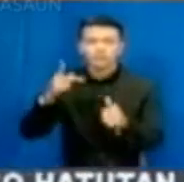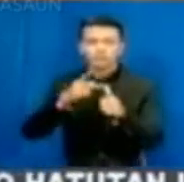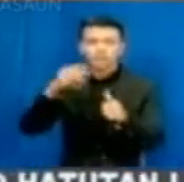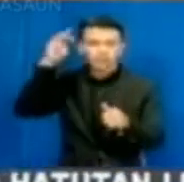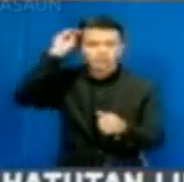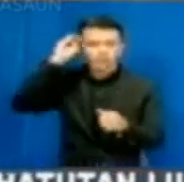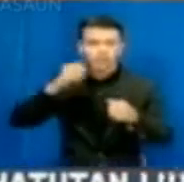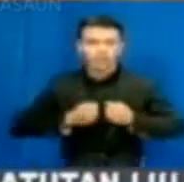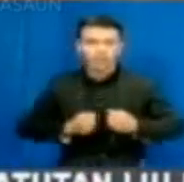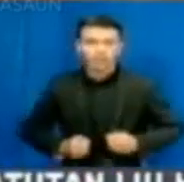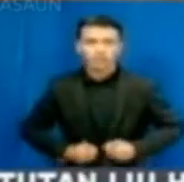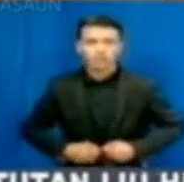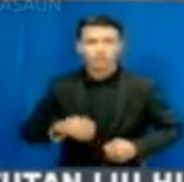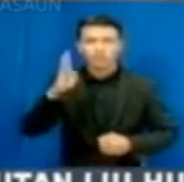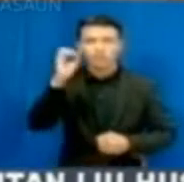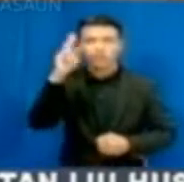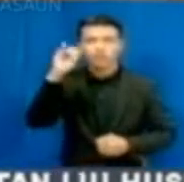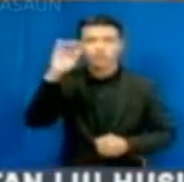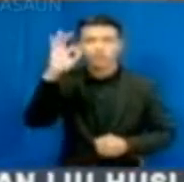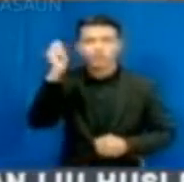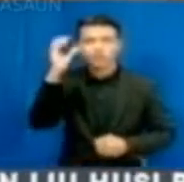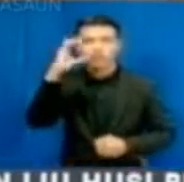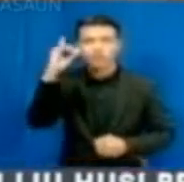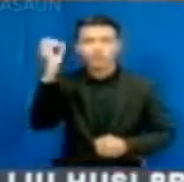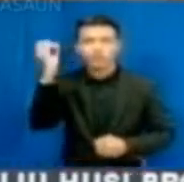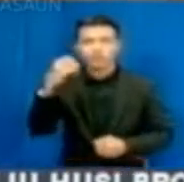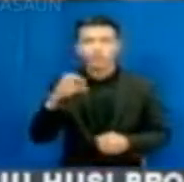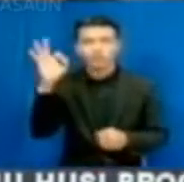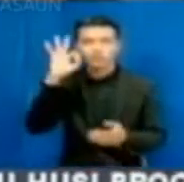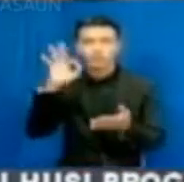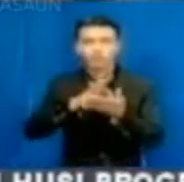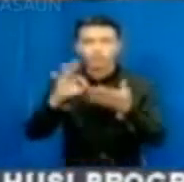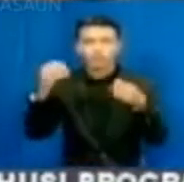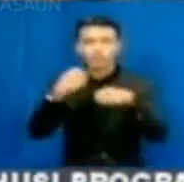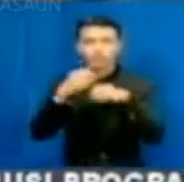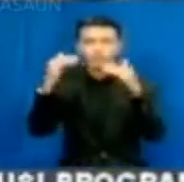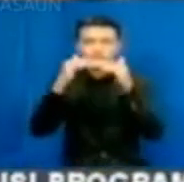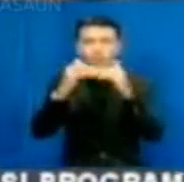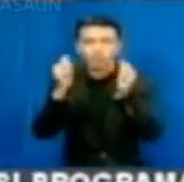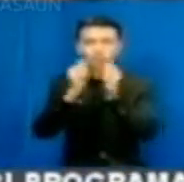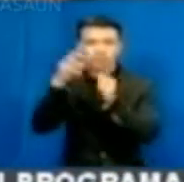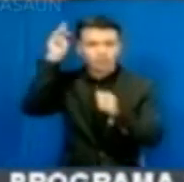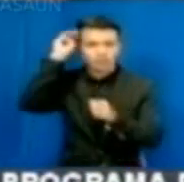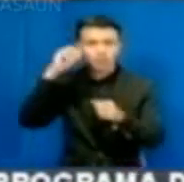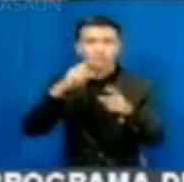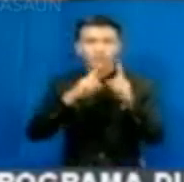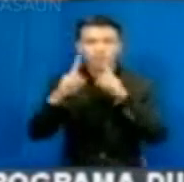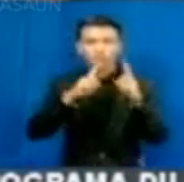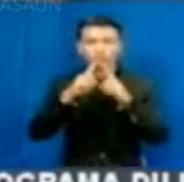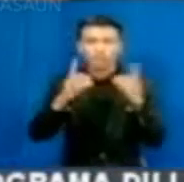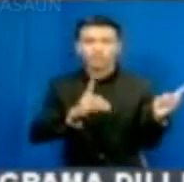Vice-ministro Saúde Bonifácio Macaulay dos Reis sexta-feira né, alau surmuto o ministério relevantes, o de halo coordenação